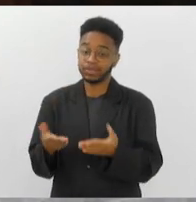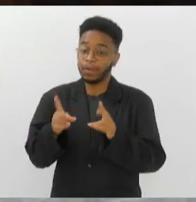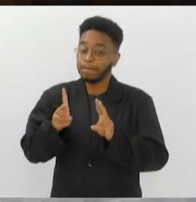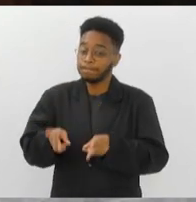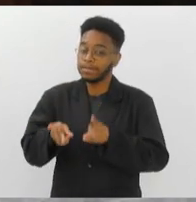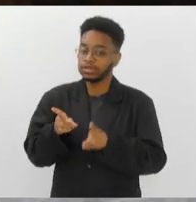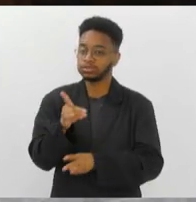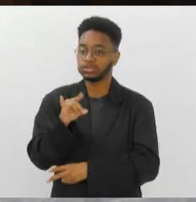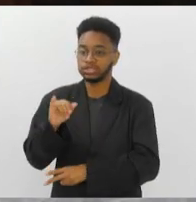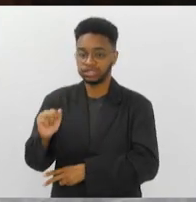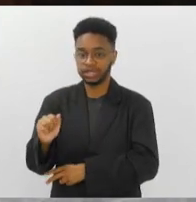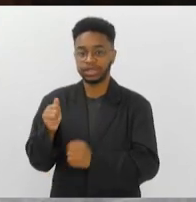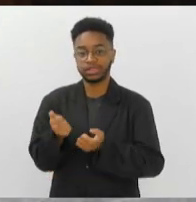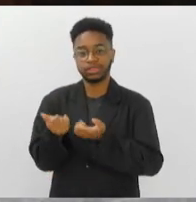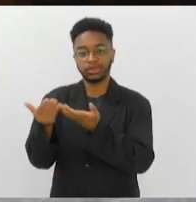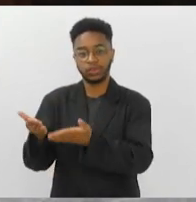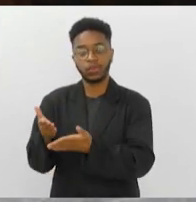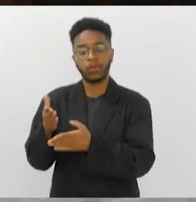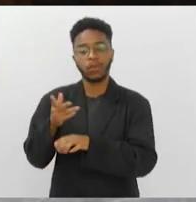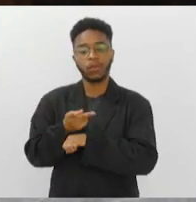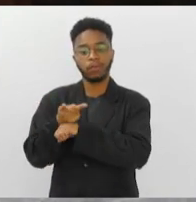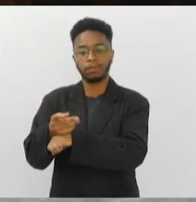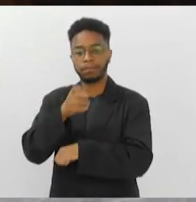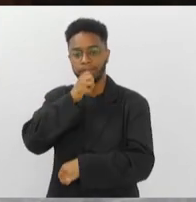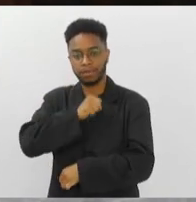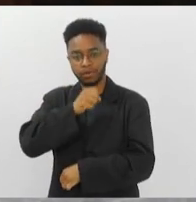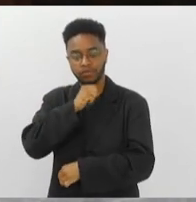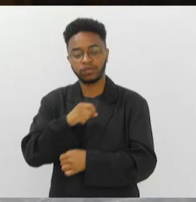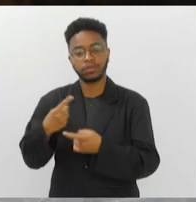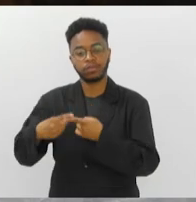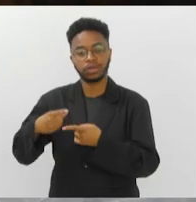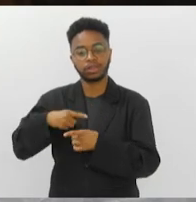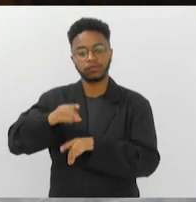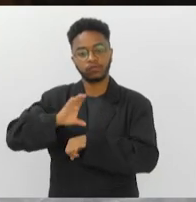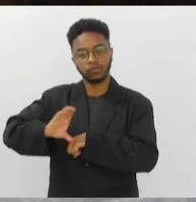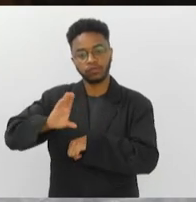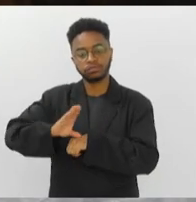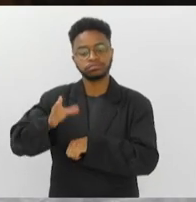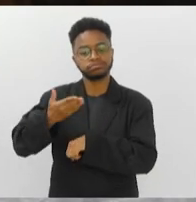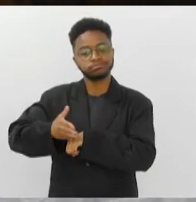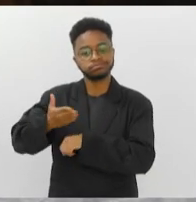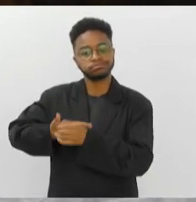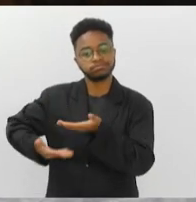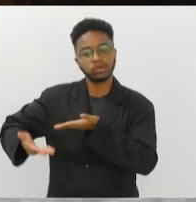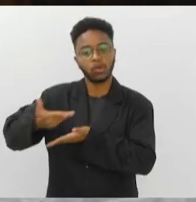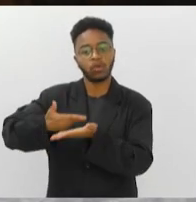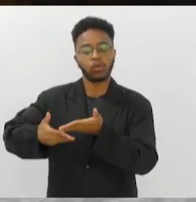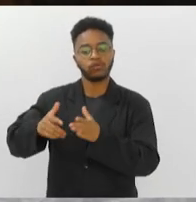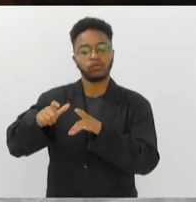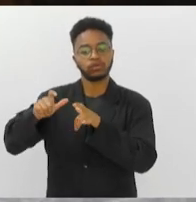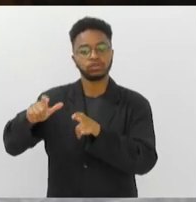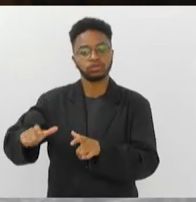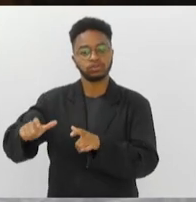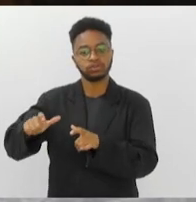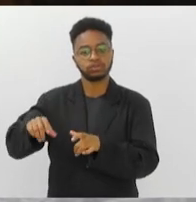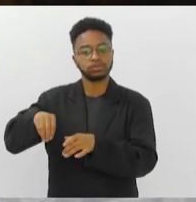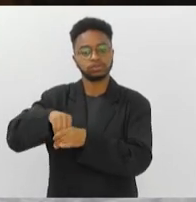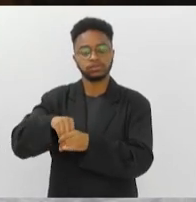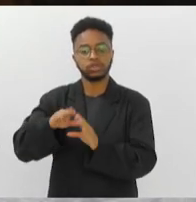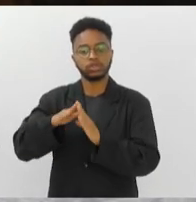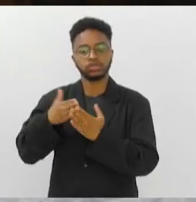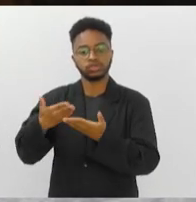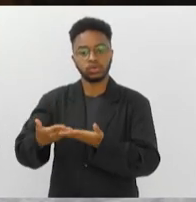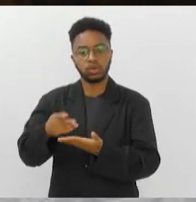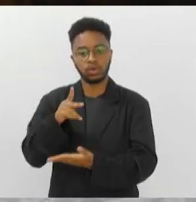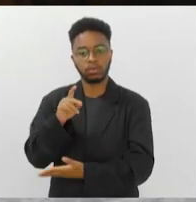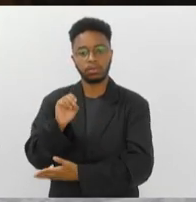dia teve a entrega do prêmio Paulo Freire, que o curso de práticas de convivência nos territórios da Escola Politécnica de